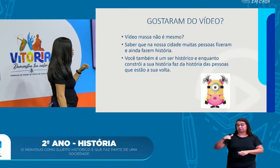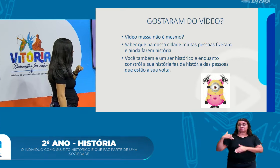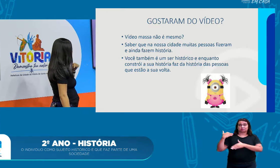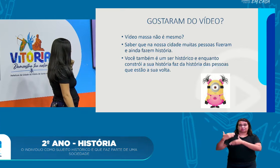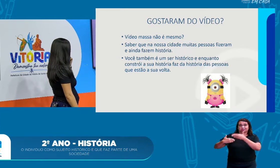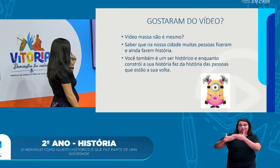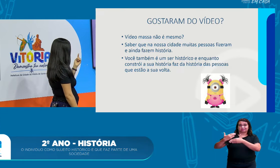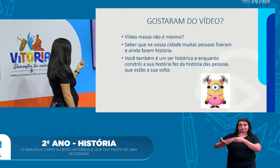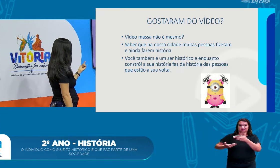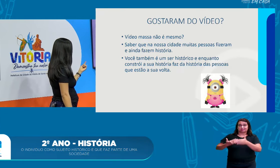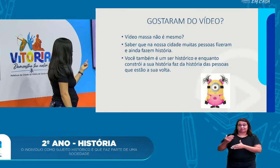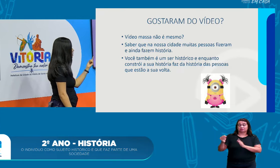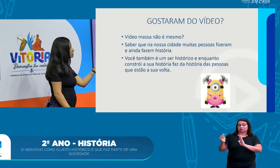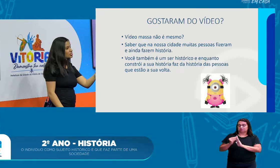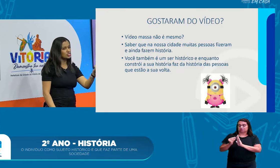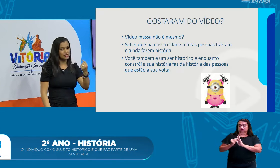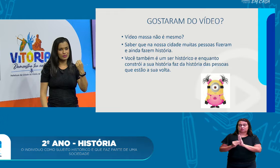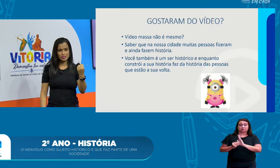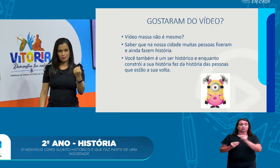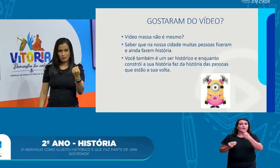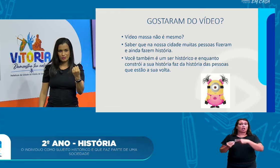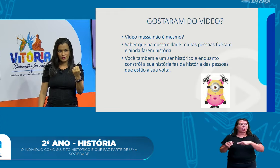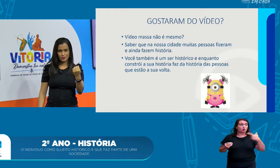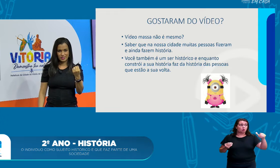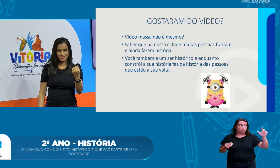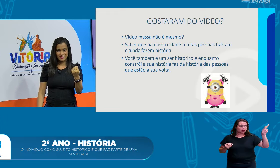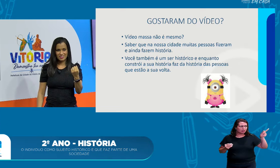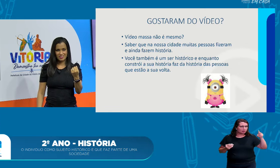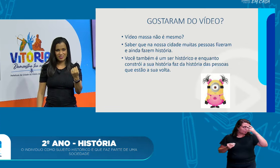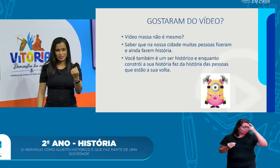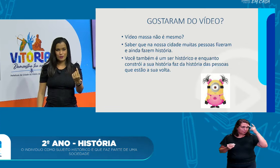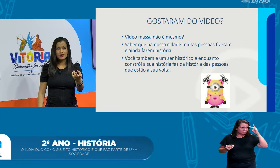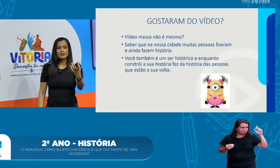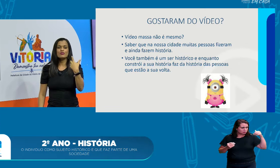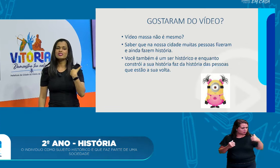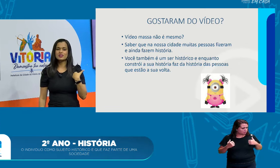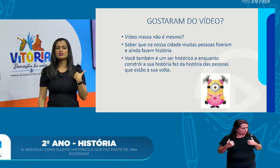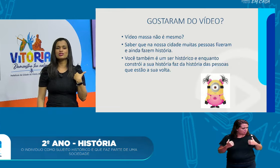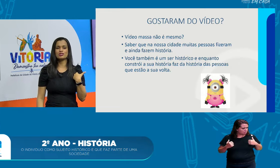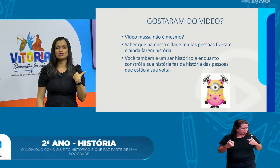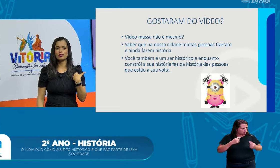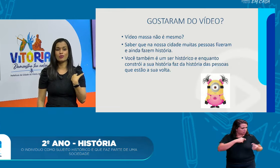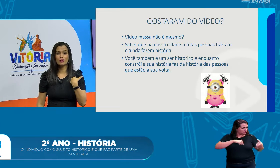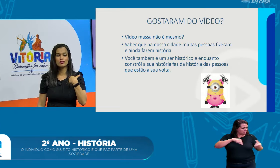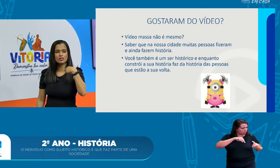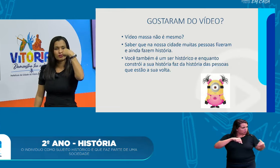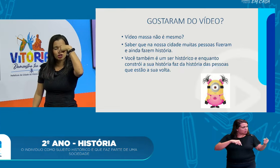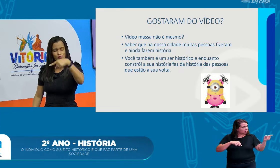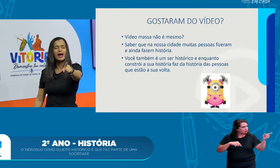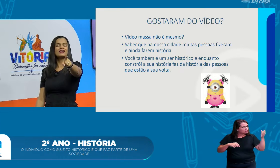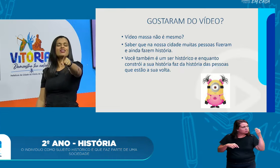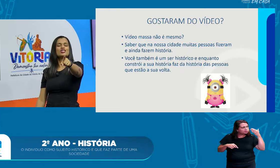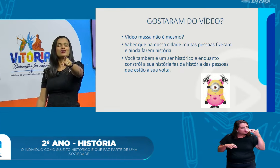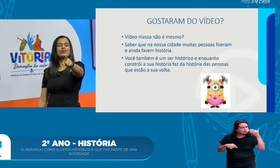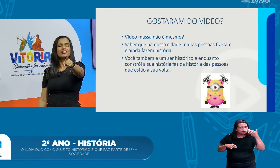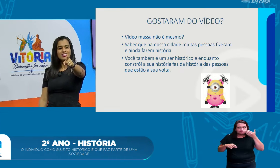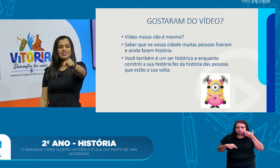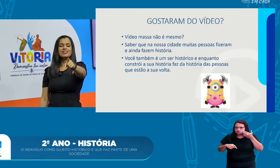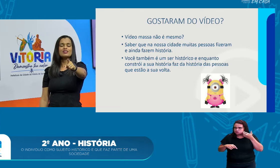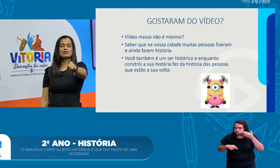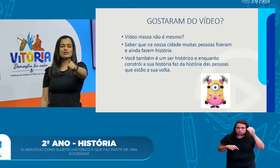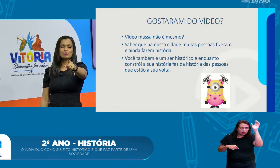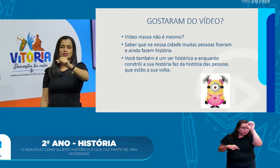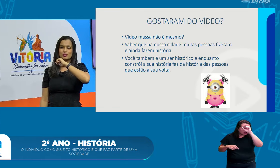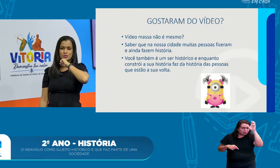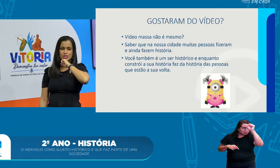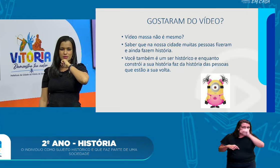faz da história das outras pessoas que estão à sua volta. Olha só, você é um sujeito histórico e você faz parte da história